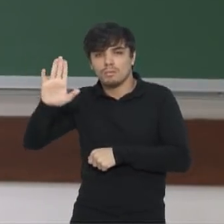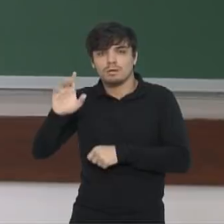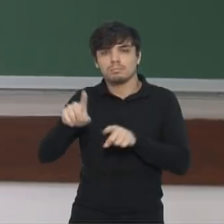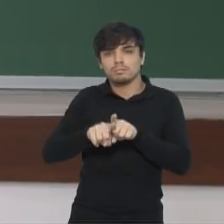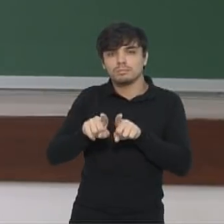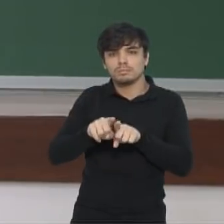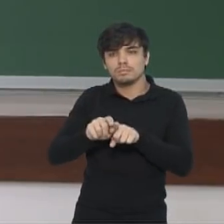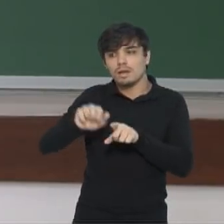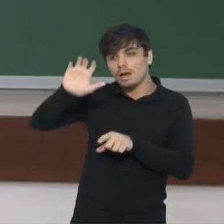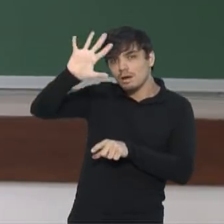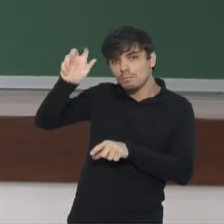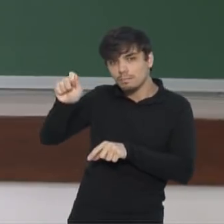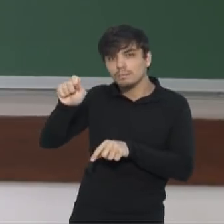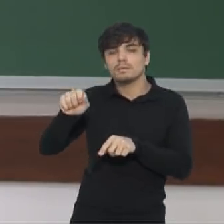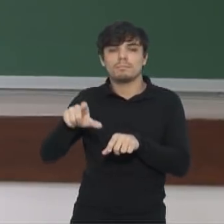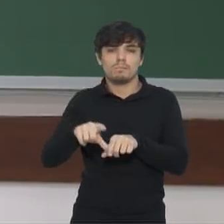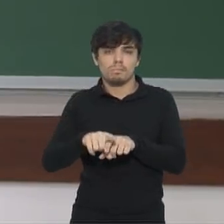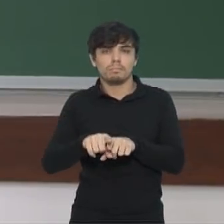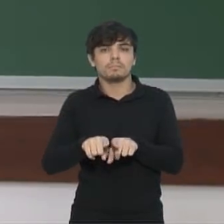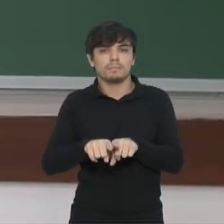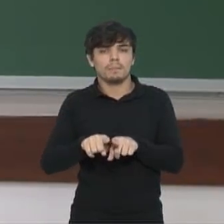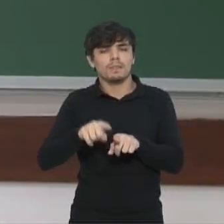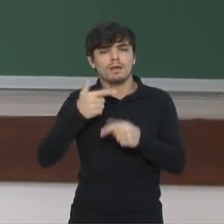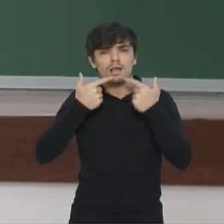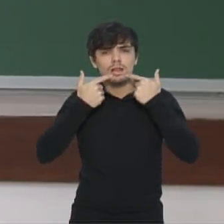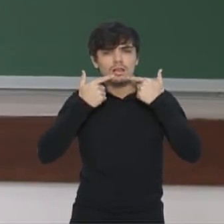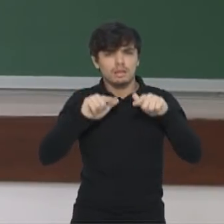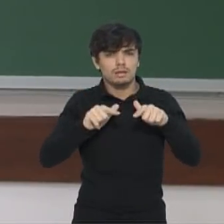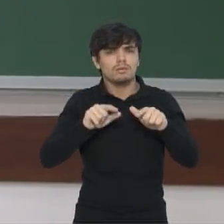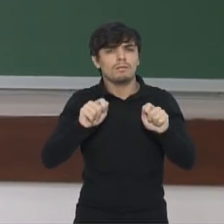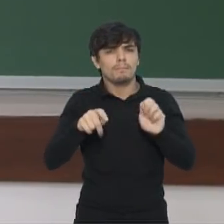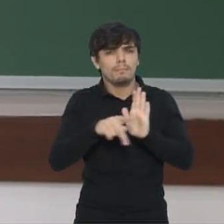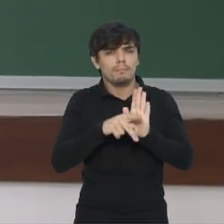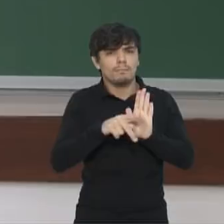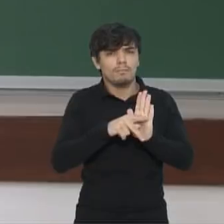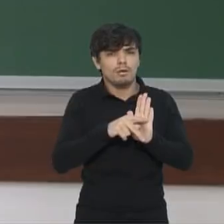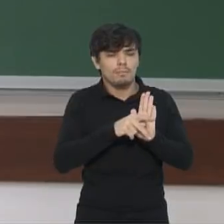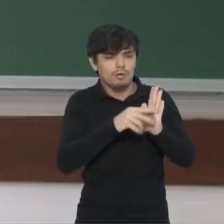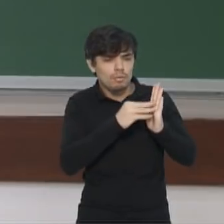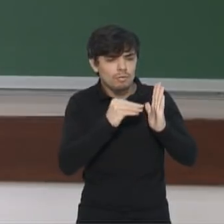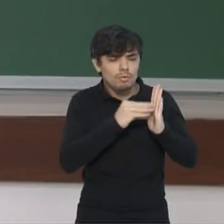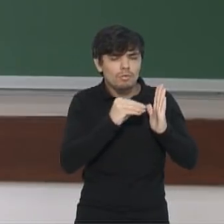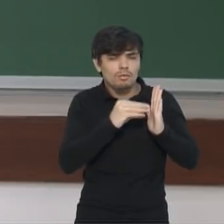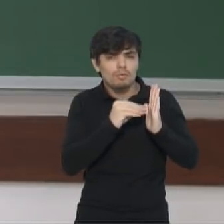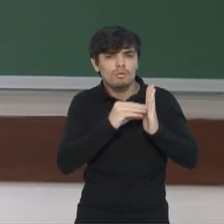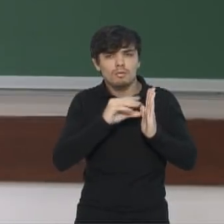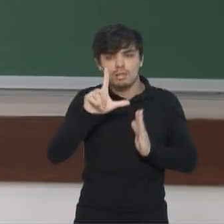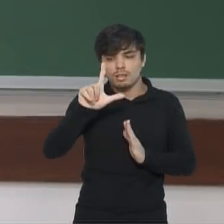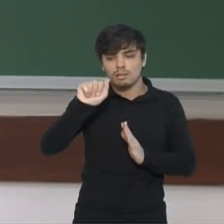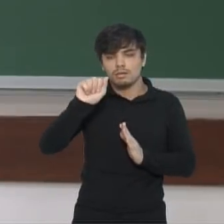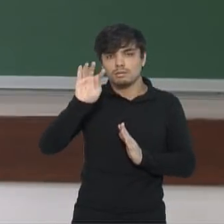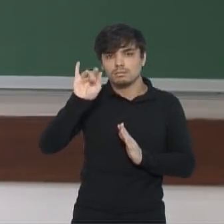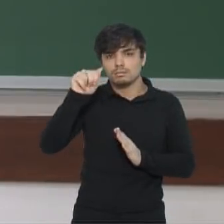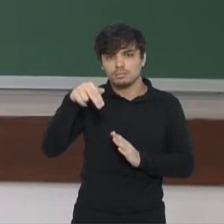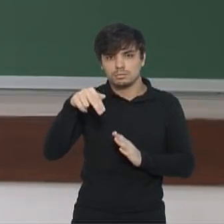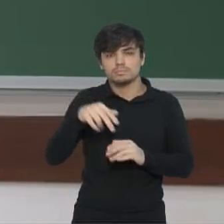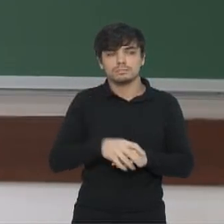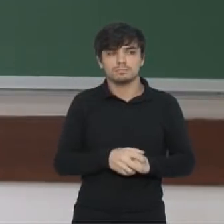da África, línguas que são faladas que derivam do latim, derivam da língua que os romanos falavam.